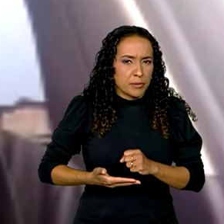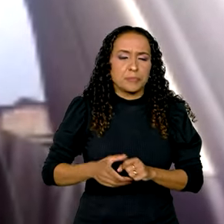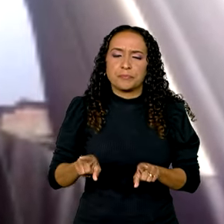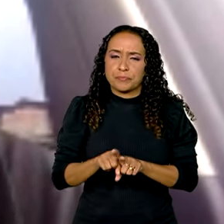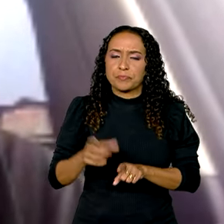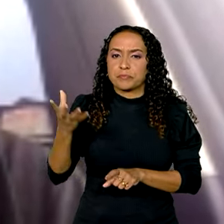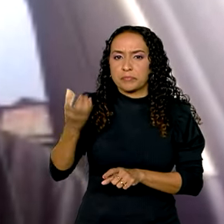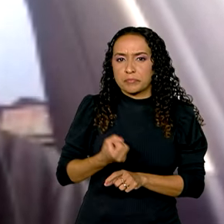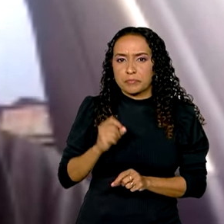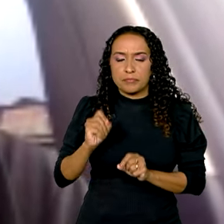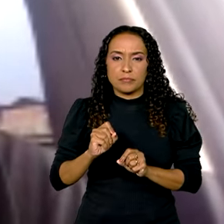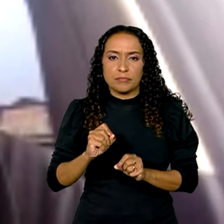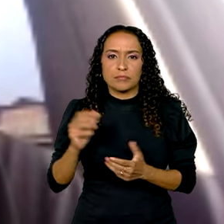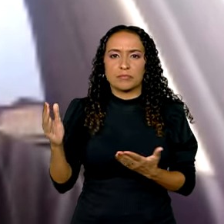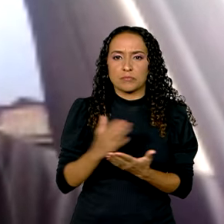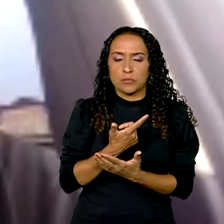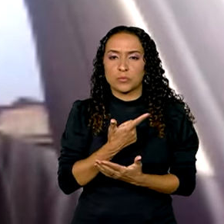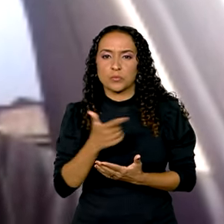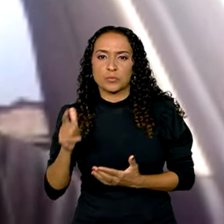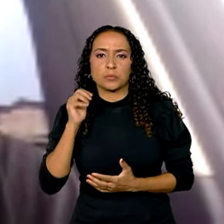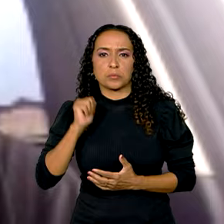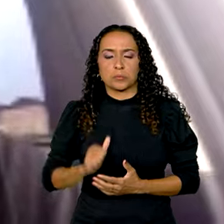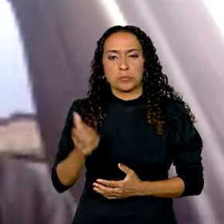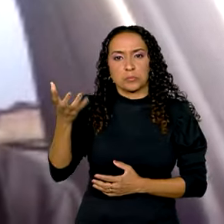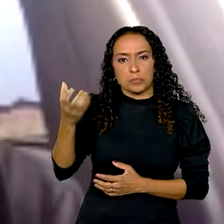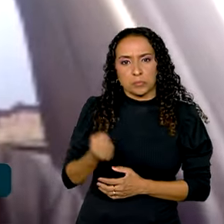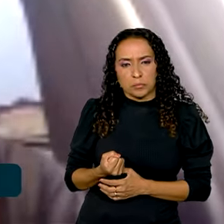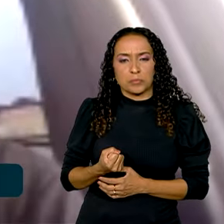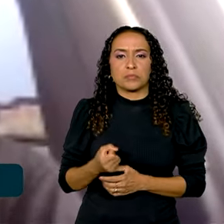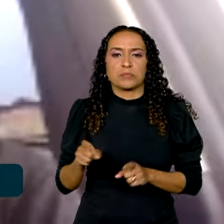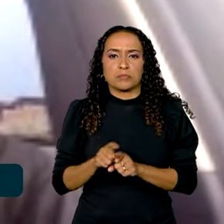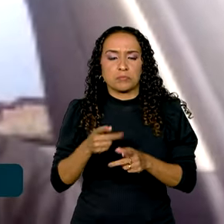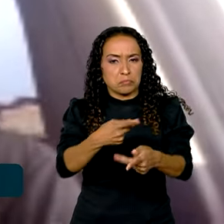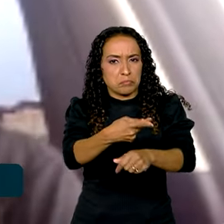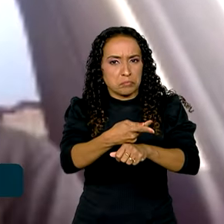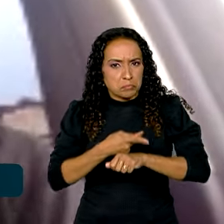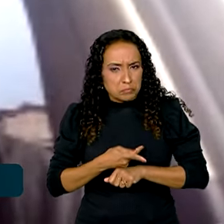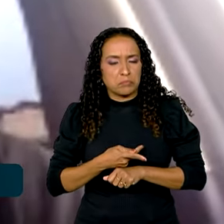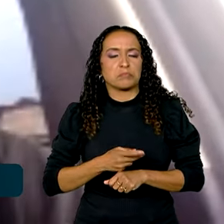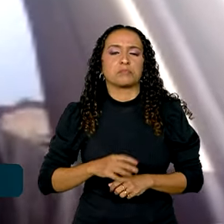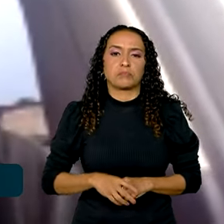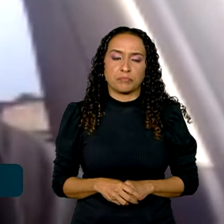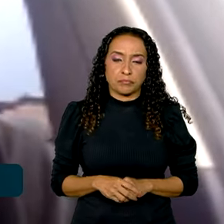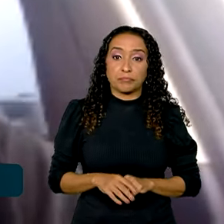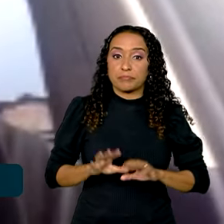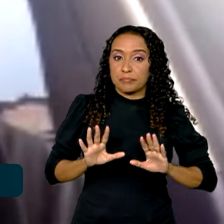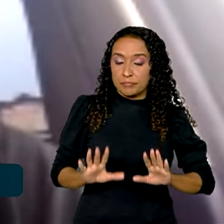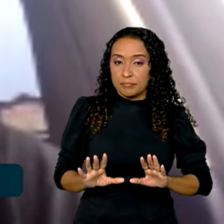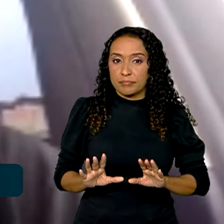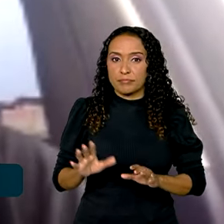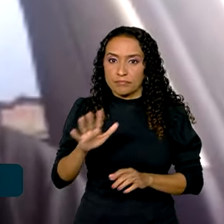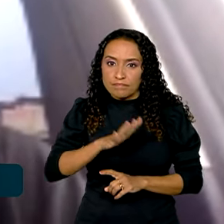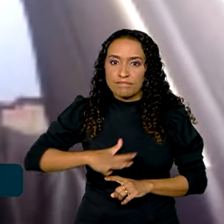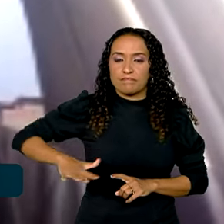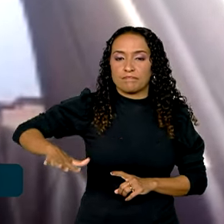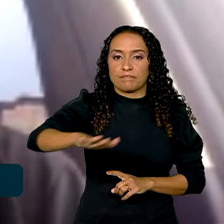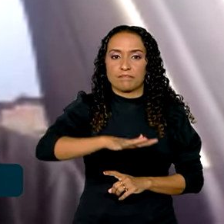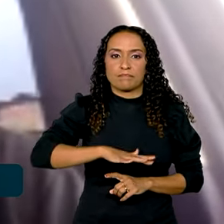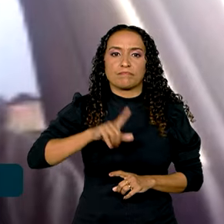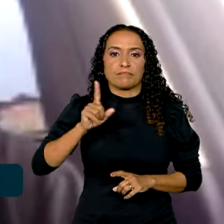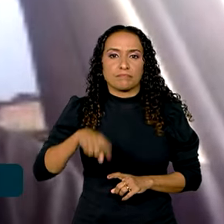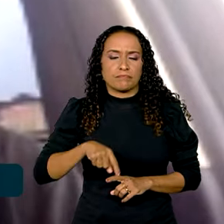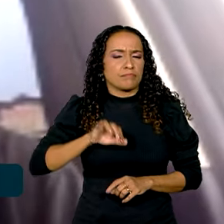também alguns outros benefícios de premiação, mas, no geral, é uma